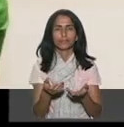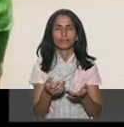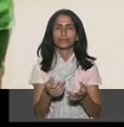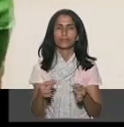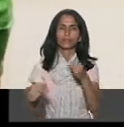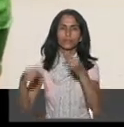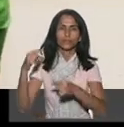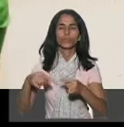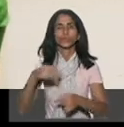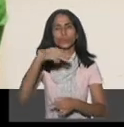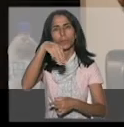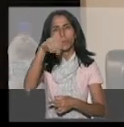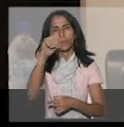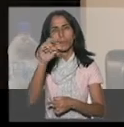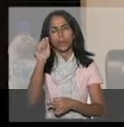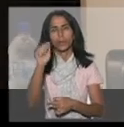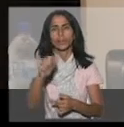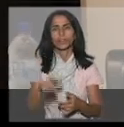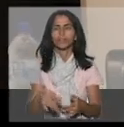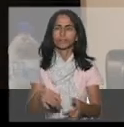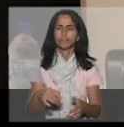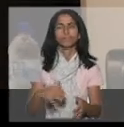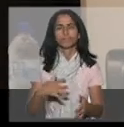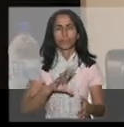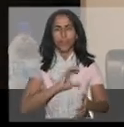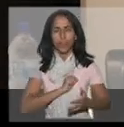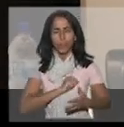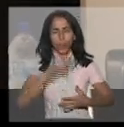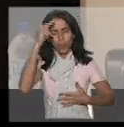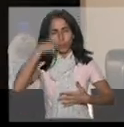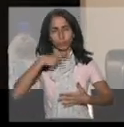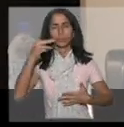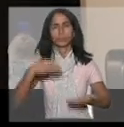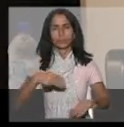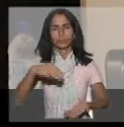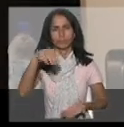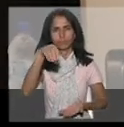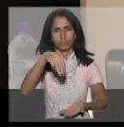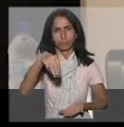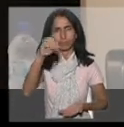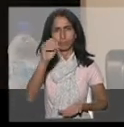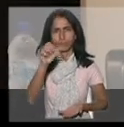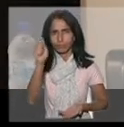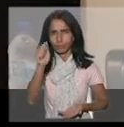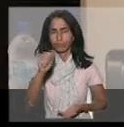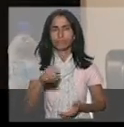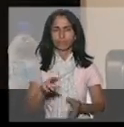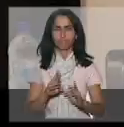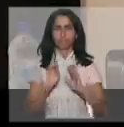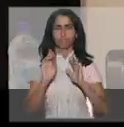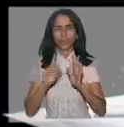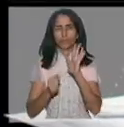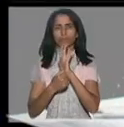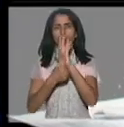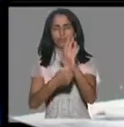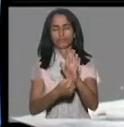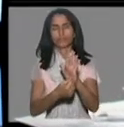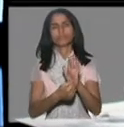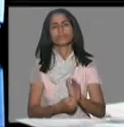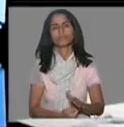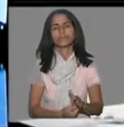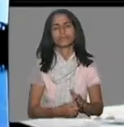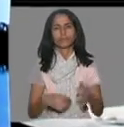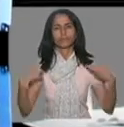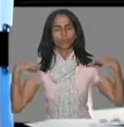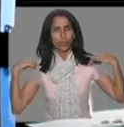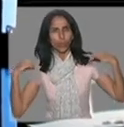papel político que a moda tem. Por uma questão de autoestima, acho que sempre foi, a moda para mim foi sempre uma questão de defesa, né?